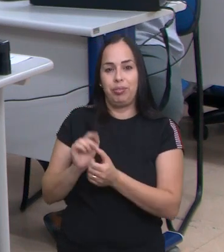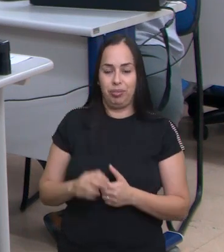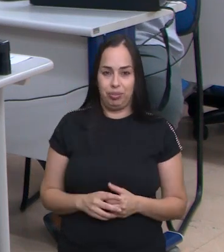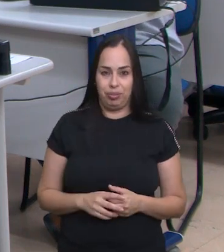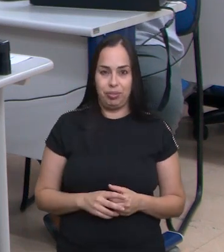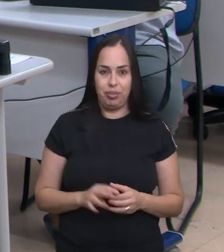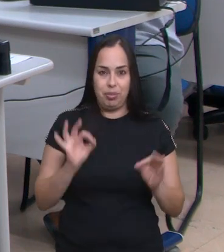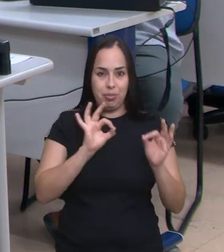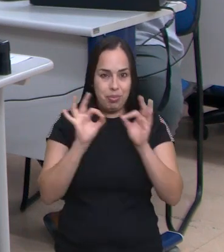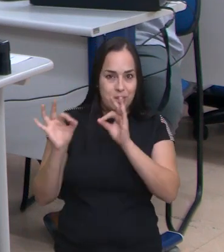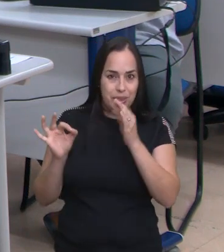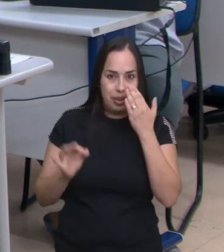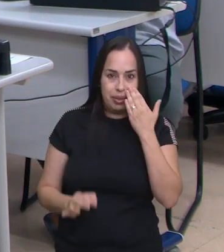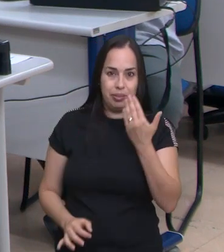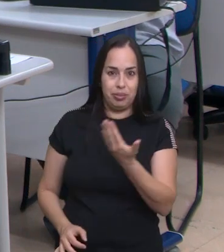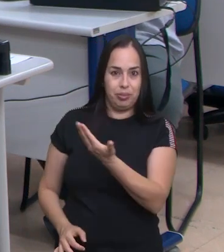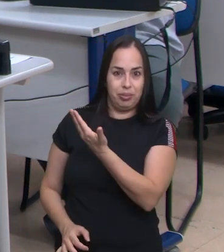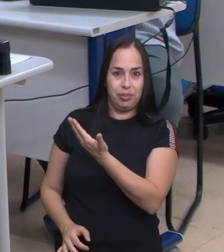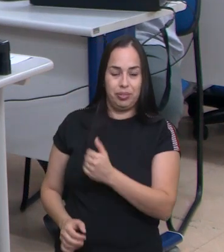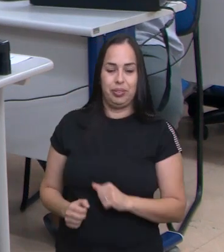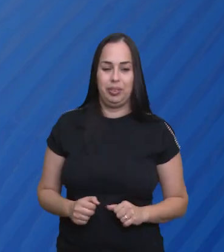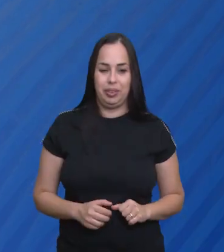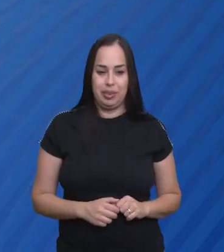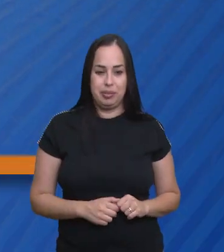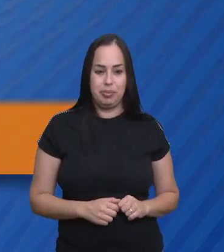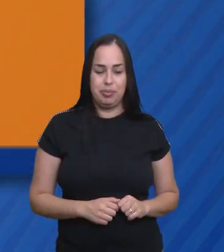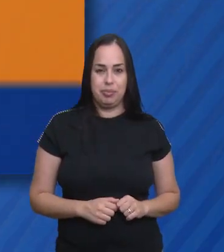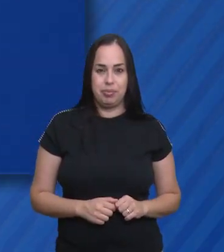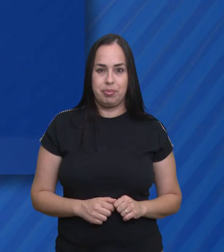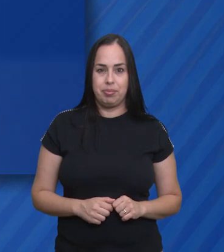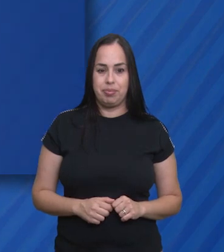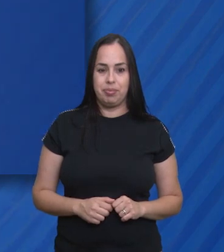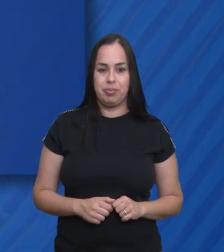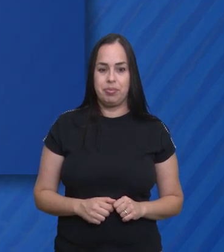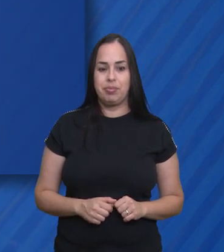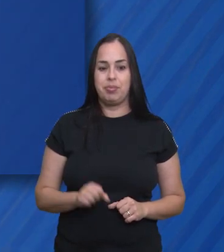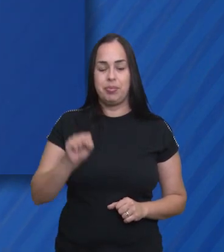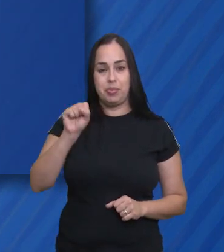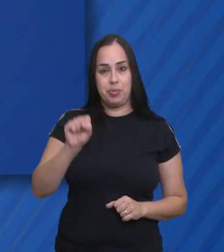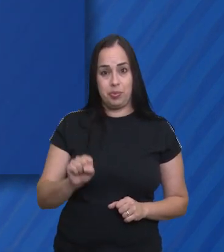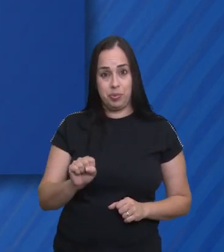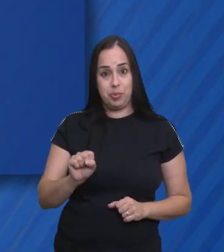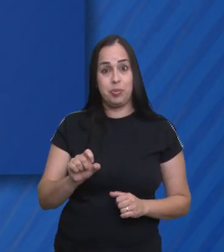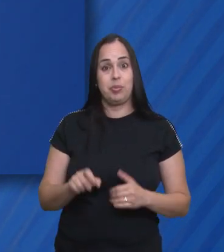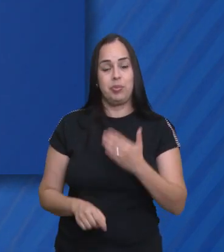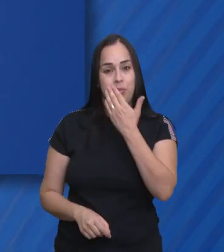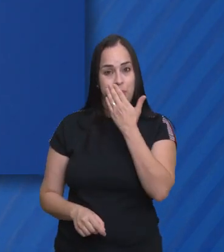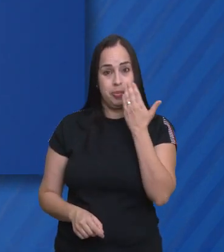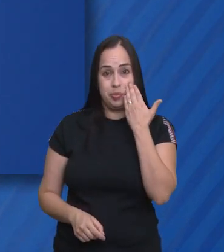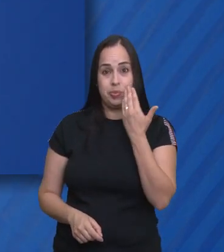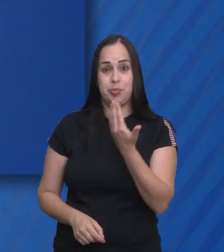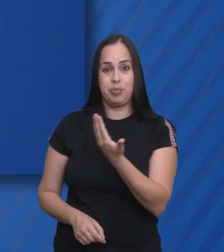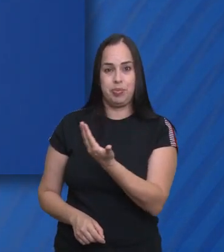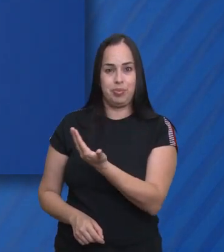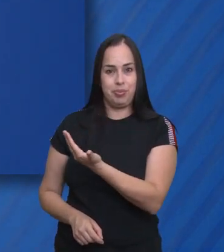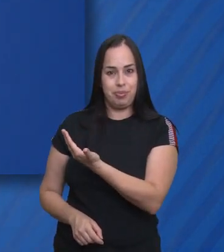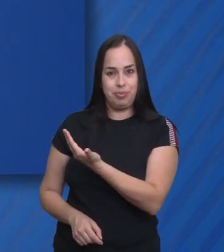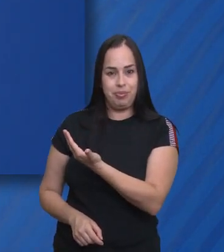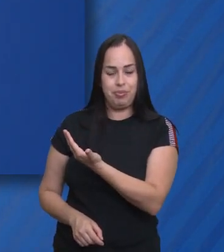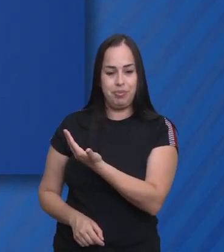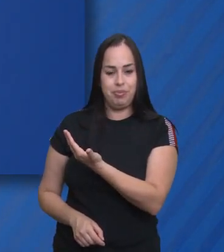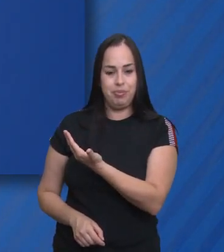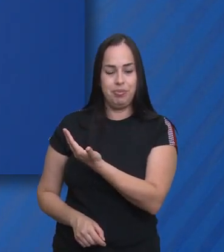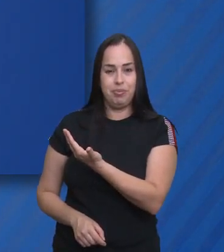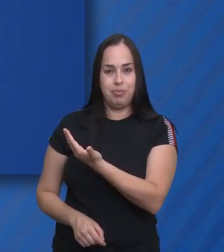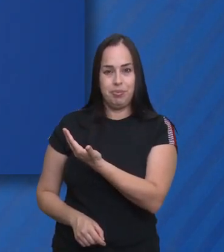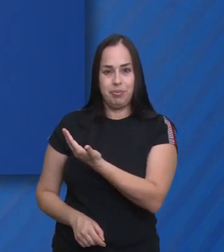hein? Você acompanha aqui comigo na tela. Vamos lá? O Conselho Tutelar Sul fica na Avenida Cidade Jardim, número